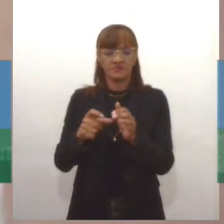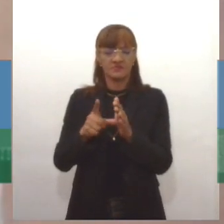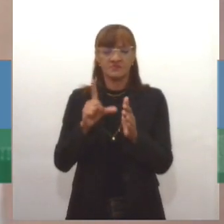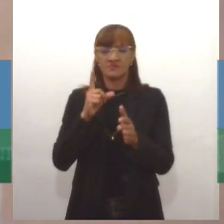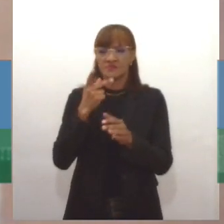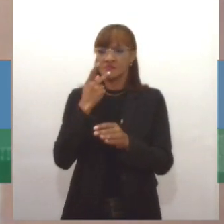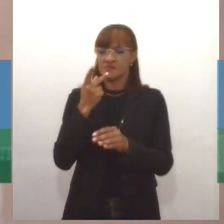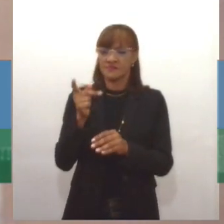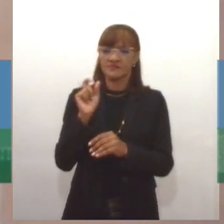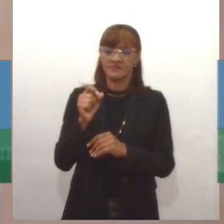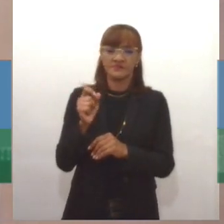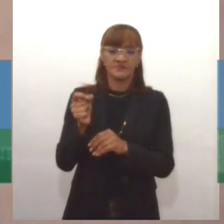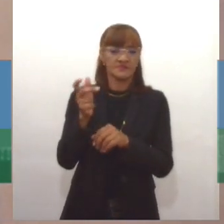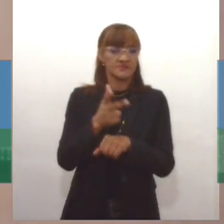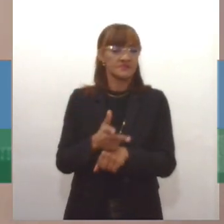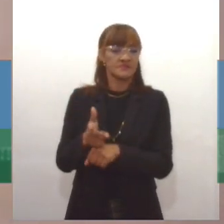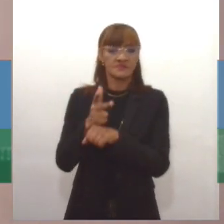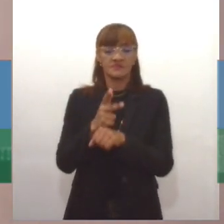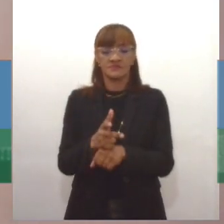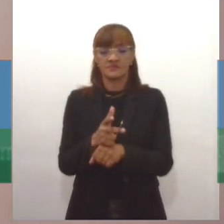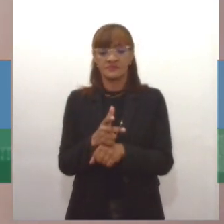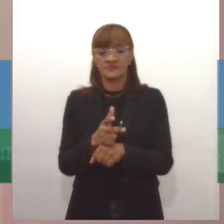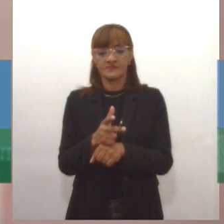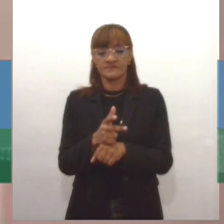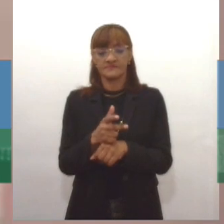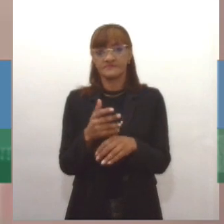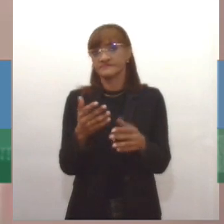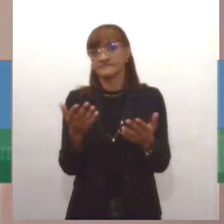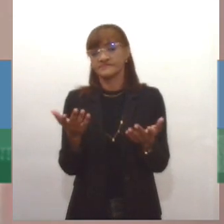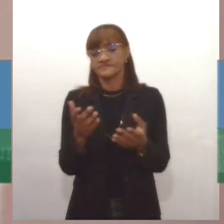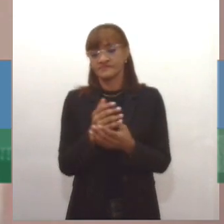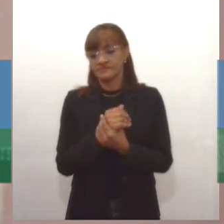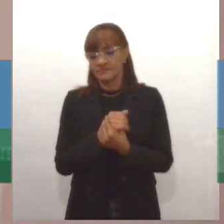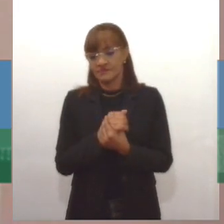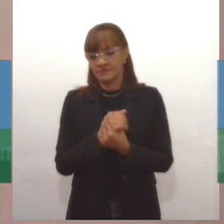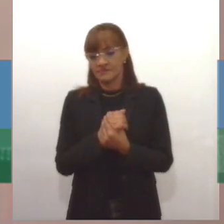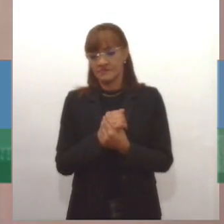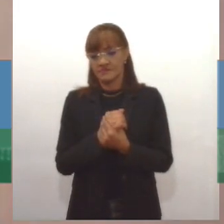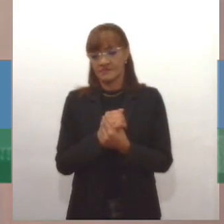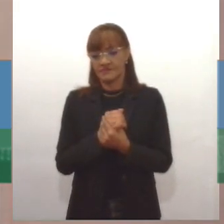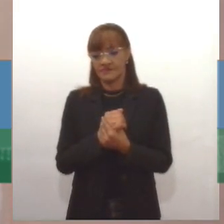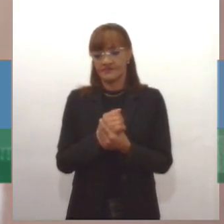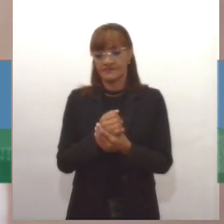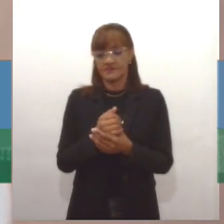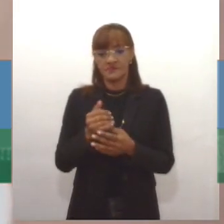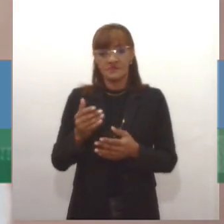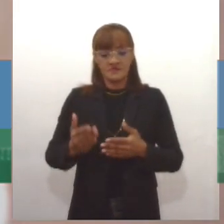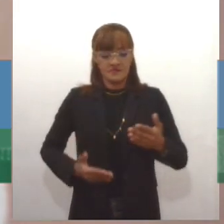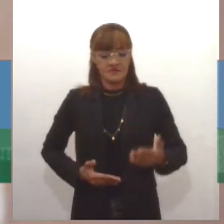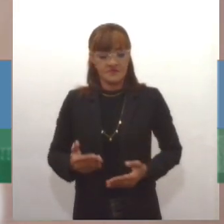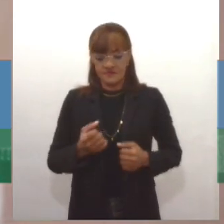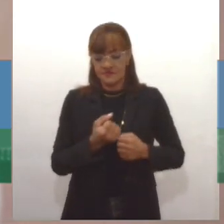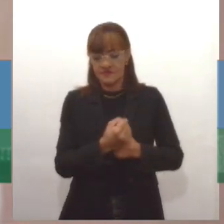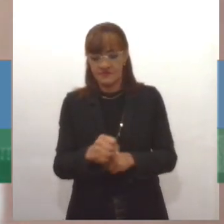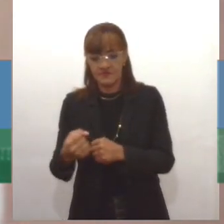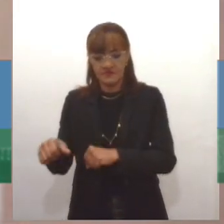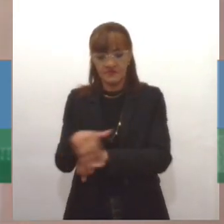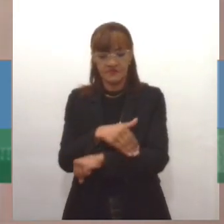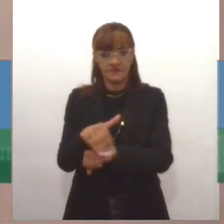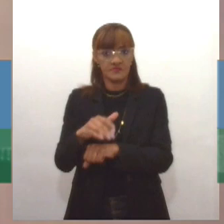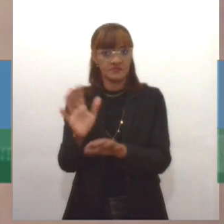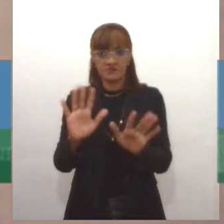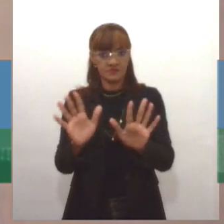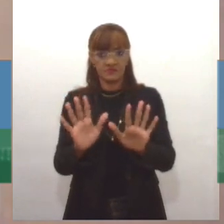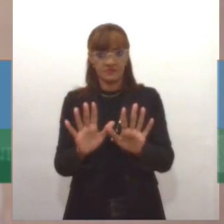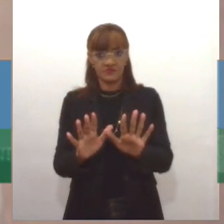vídeo, quando ele diz que a pessoa da limpeza... Não, tudo isso já está fora da despesa